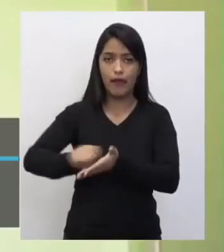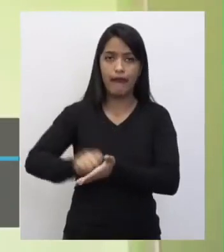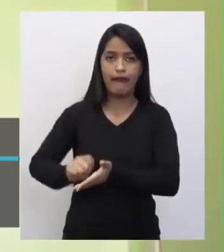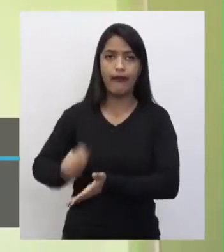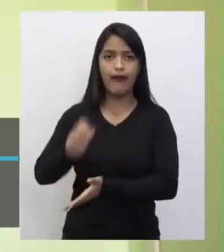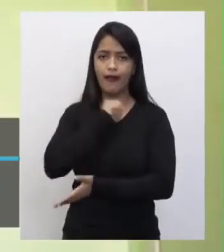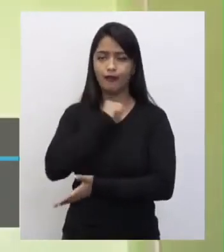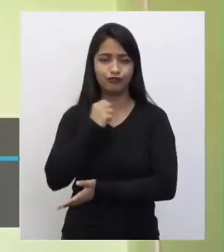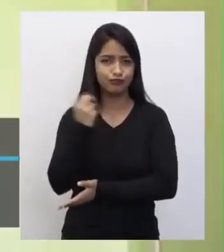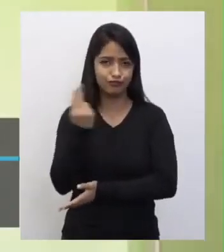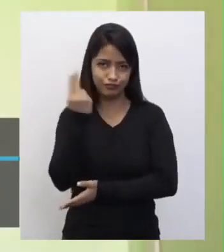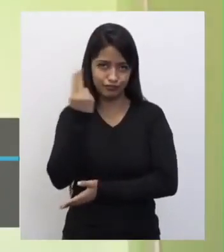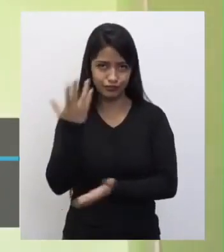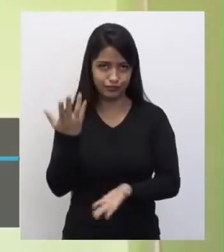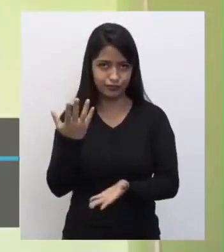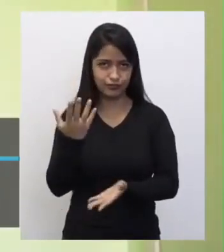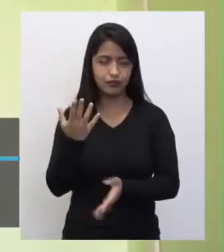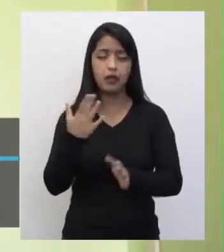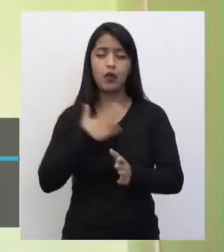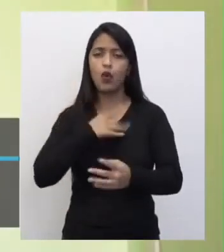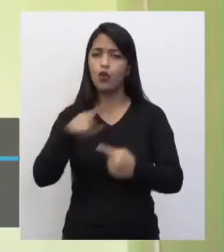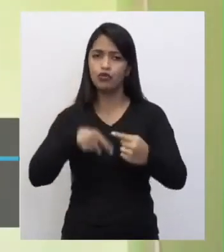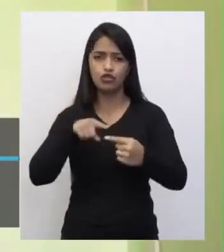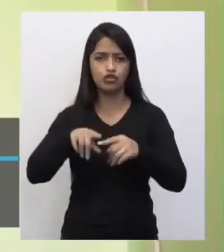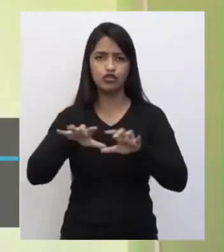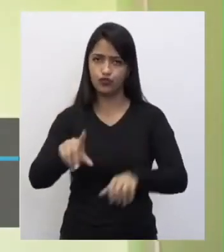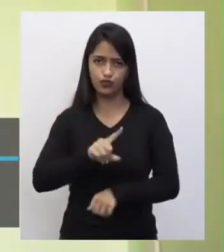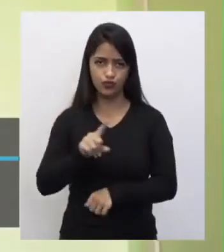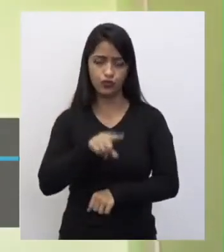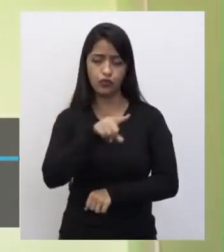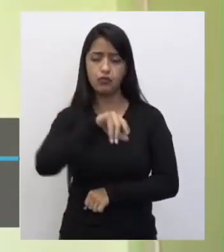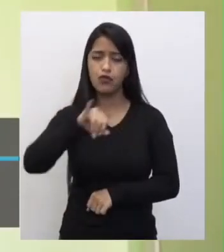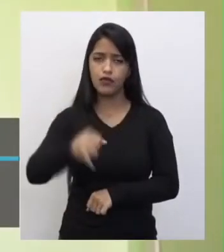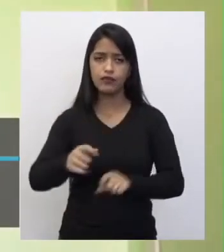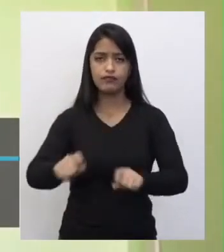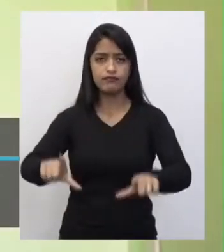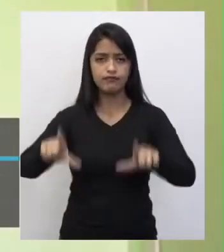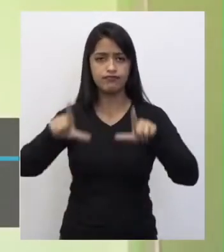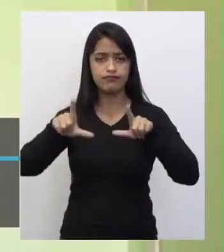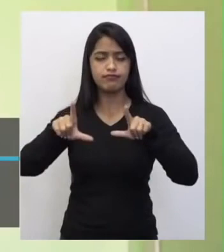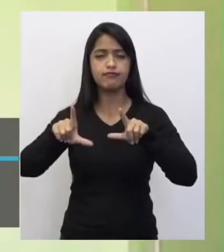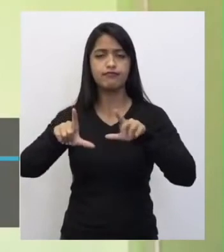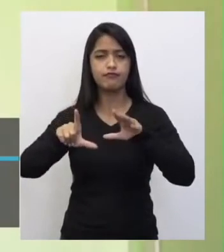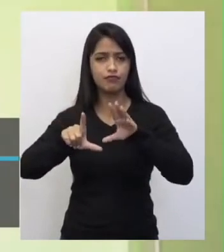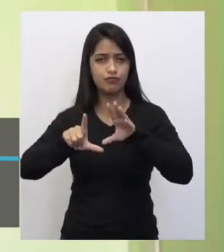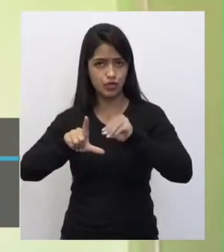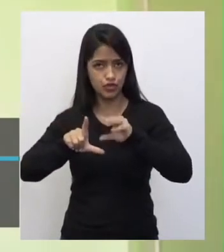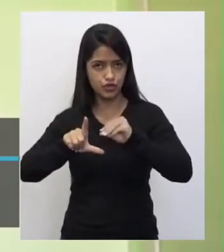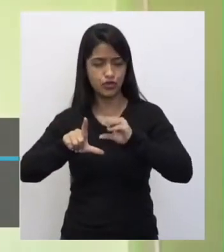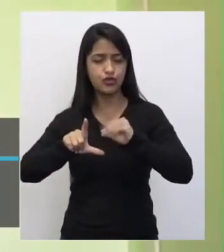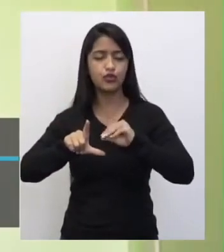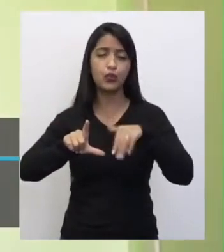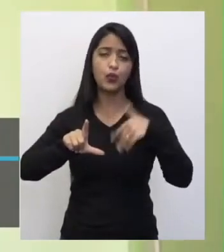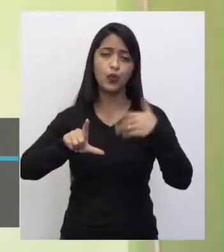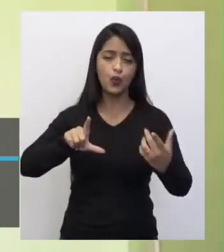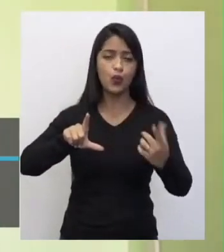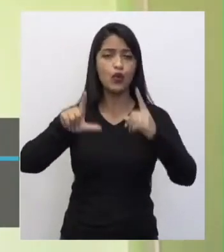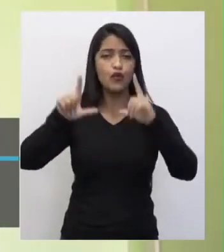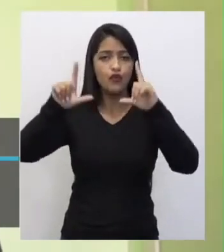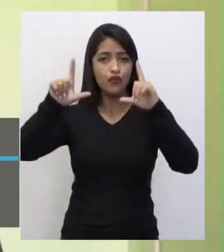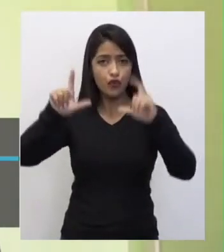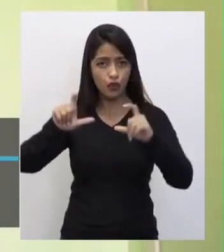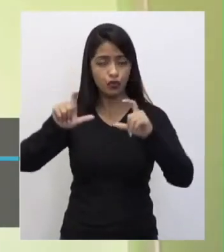o texto, e nem seria a intenção. Mas vocês podem ter essa foto ou esse print para